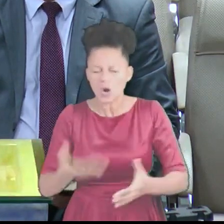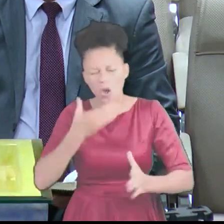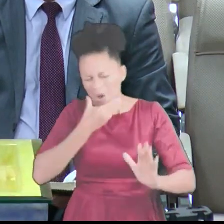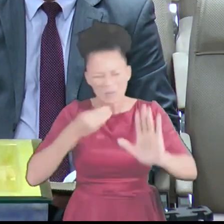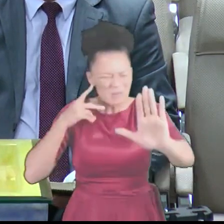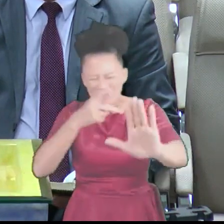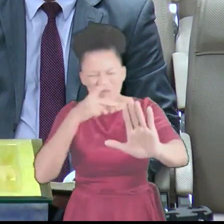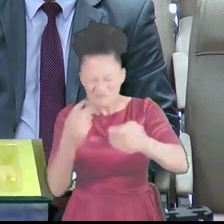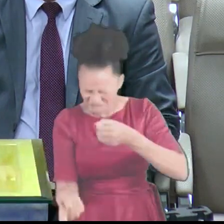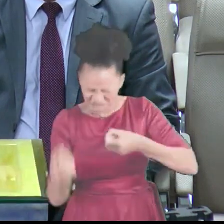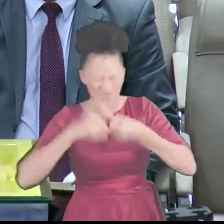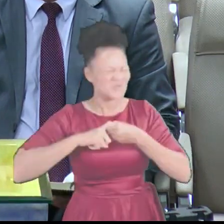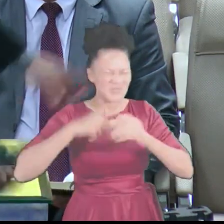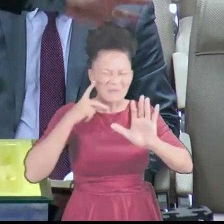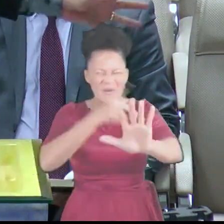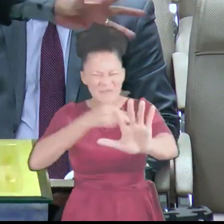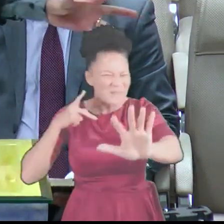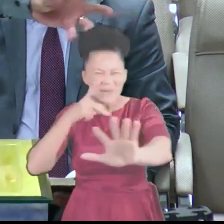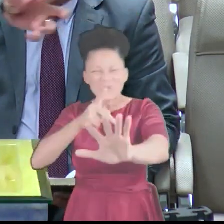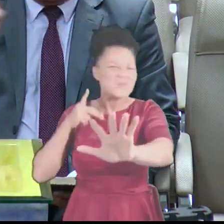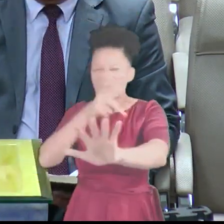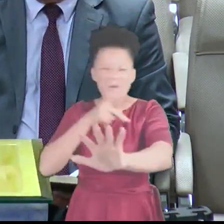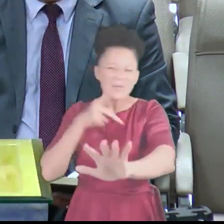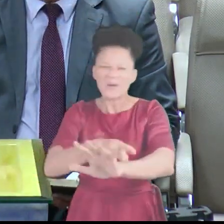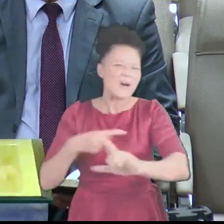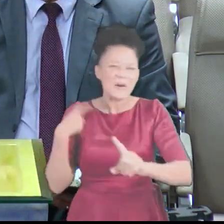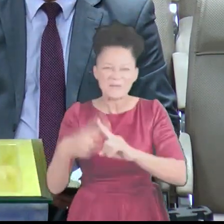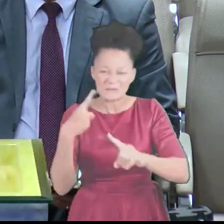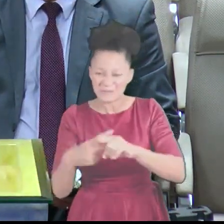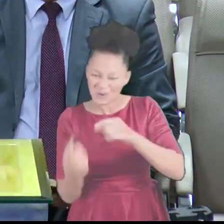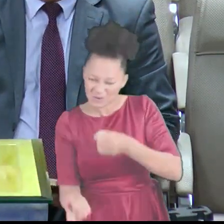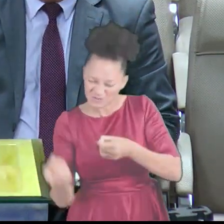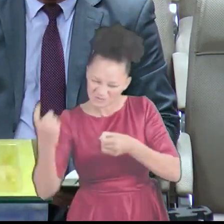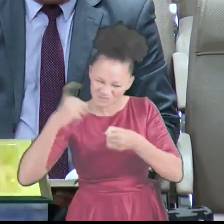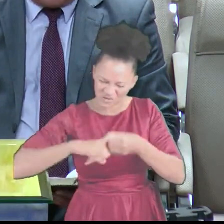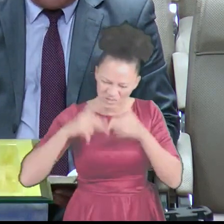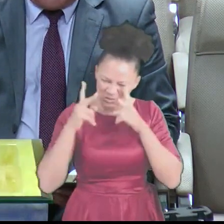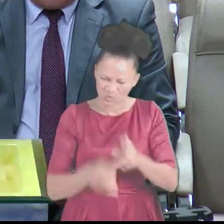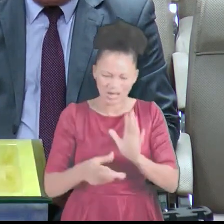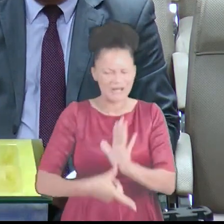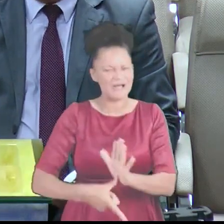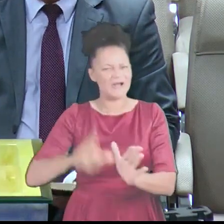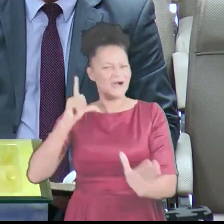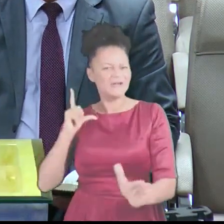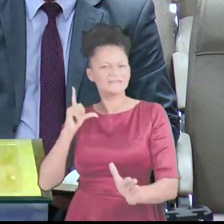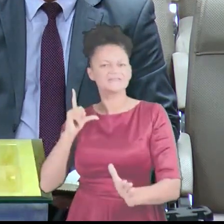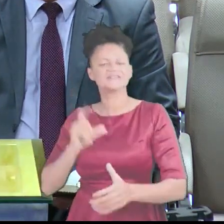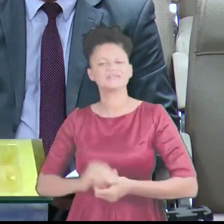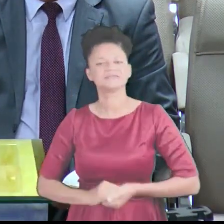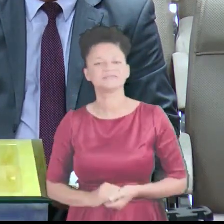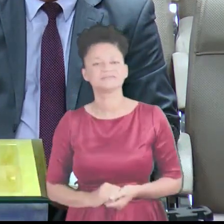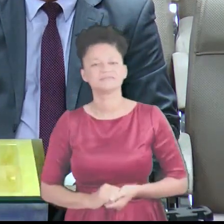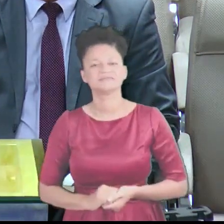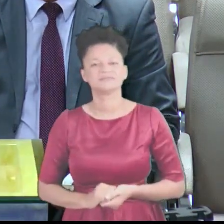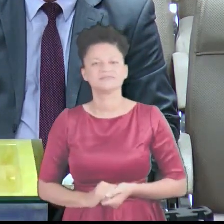vai voltar a ser. Porque vai voltar a ser como era.